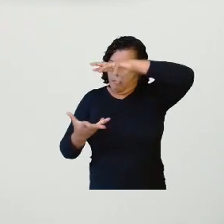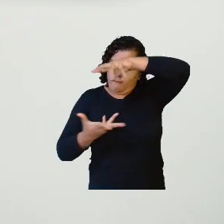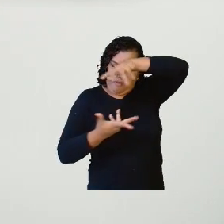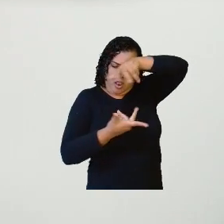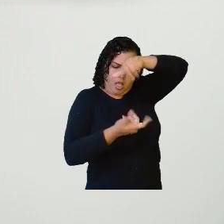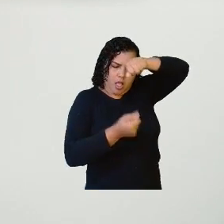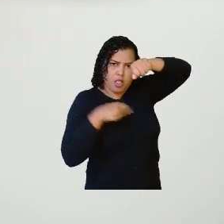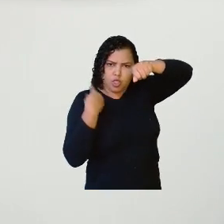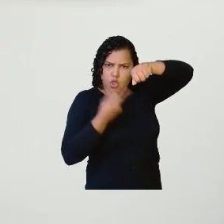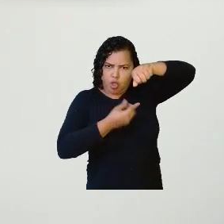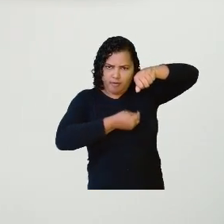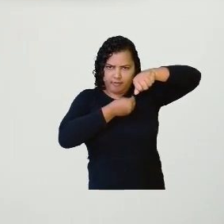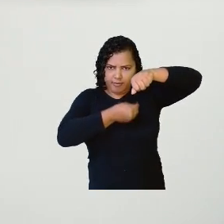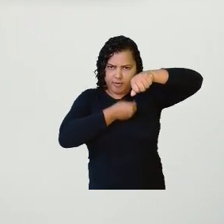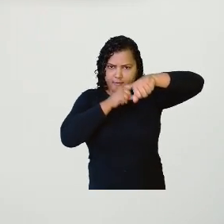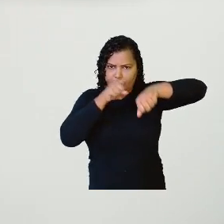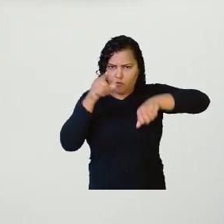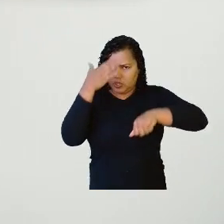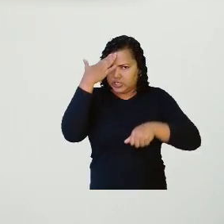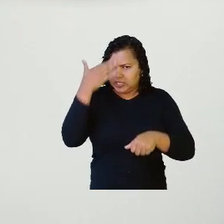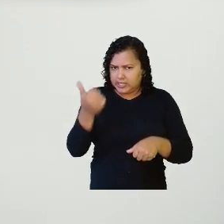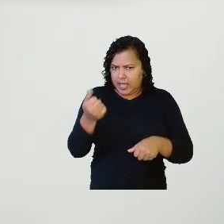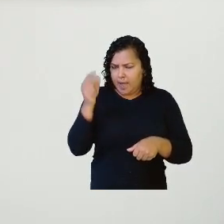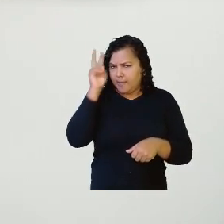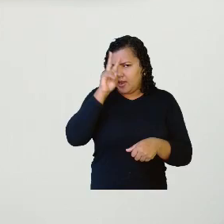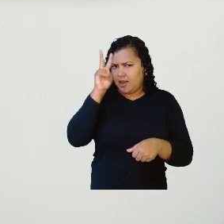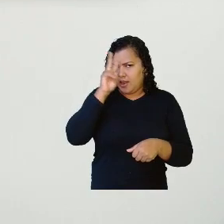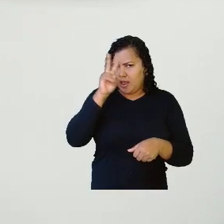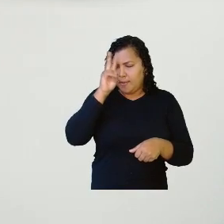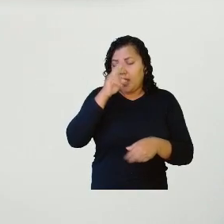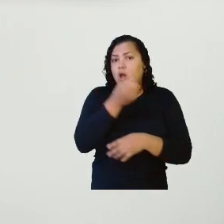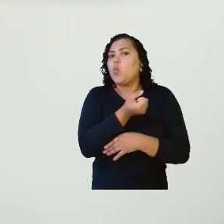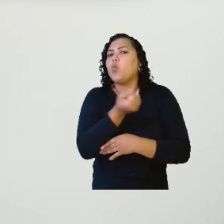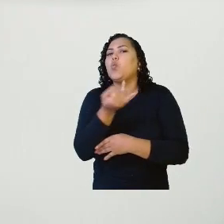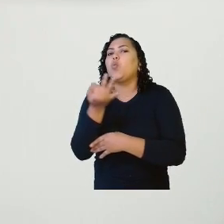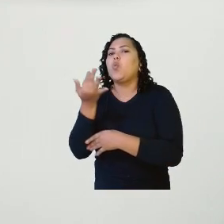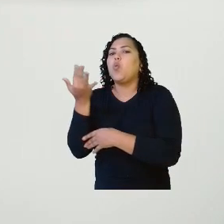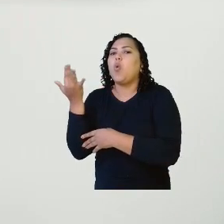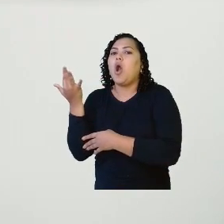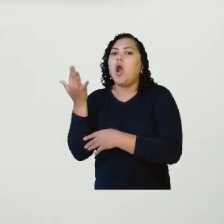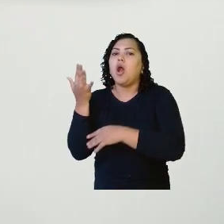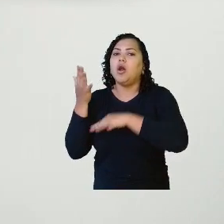moramos? Vocês sabem, vocês lembram quantos